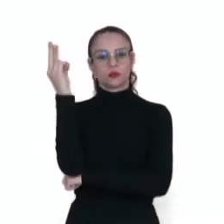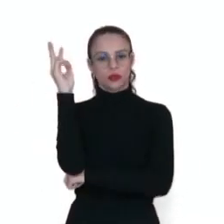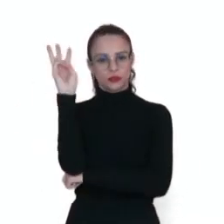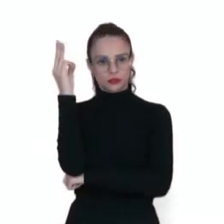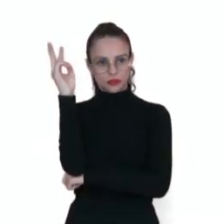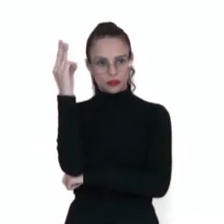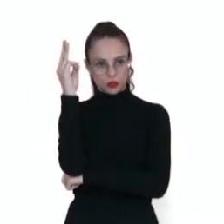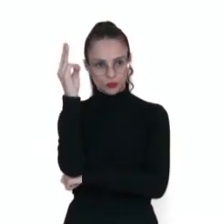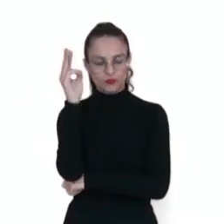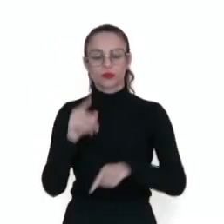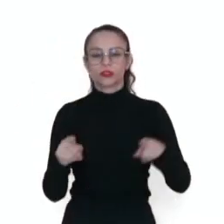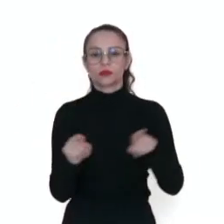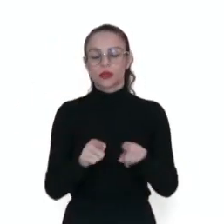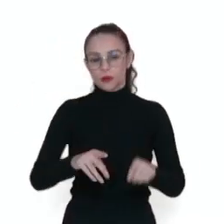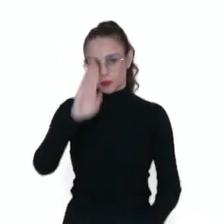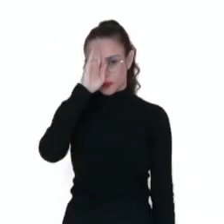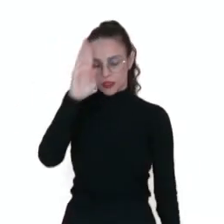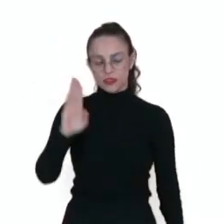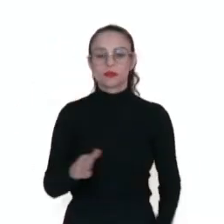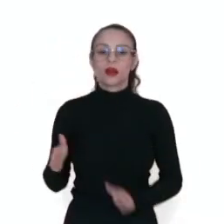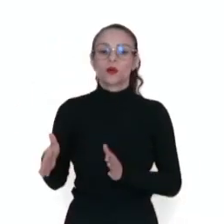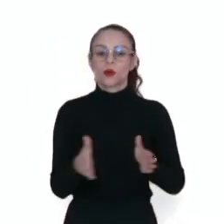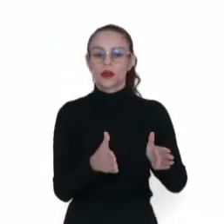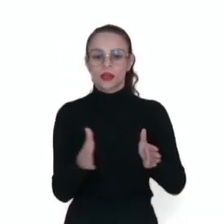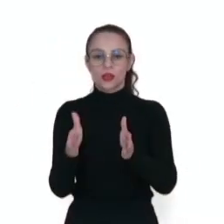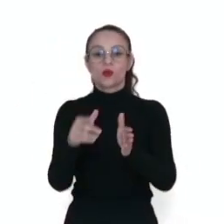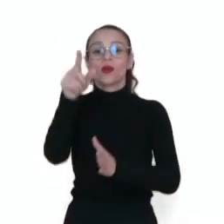hidrográfica. O principal rio é o